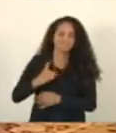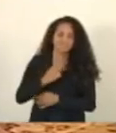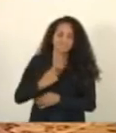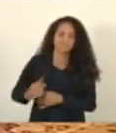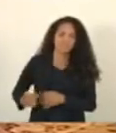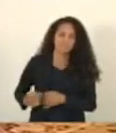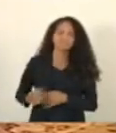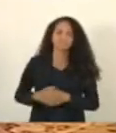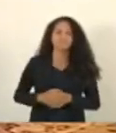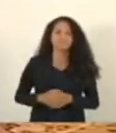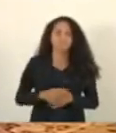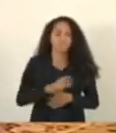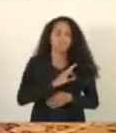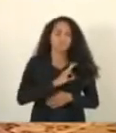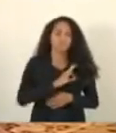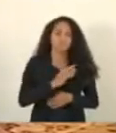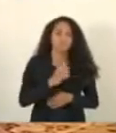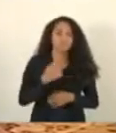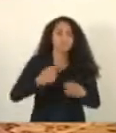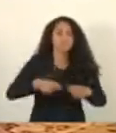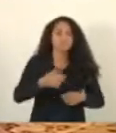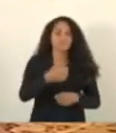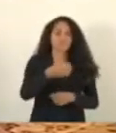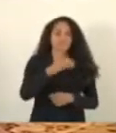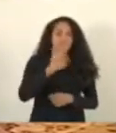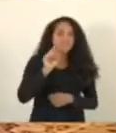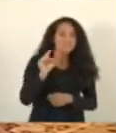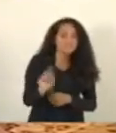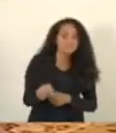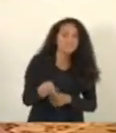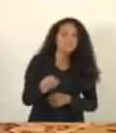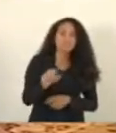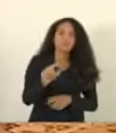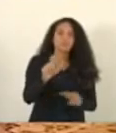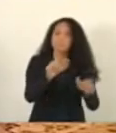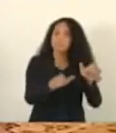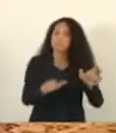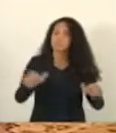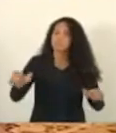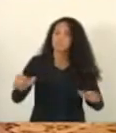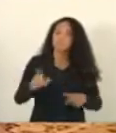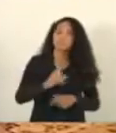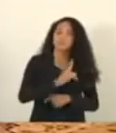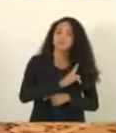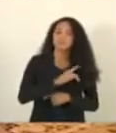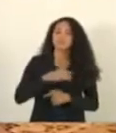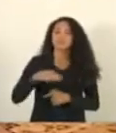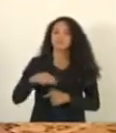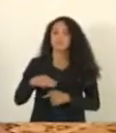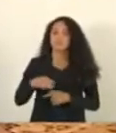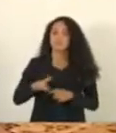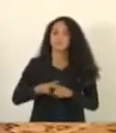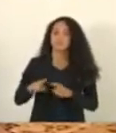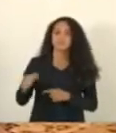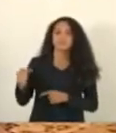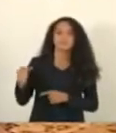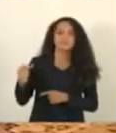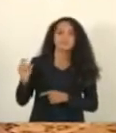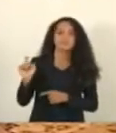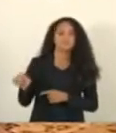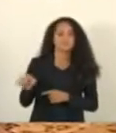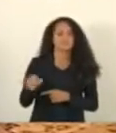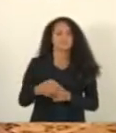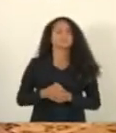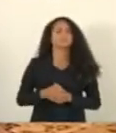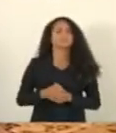10 mil de efetivo, 10 mil policiais militares, somente dos policiais militares estou falando, mas só tem 7.